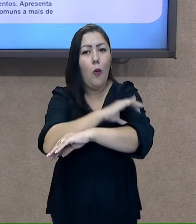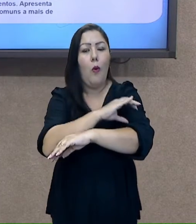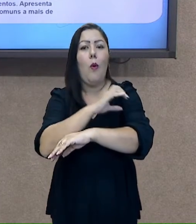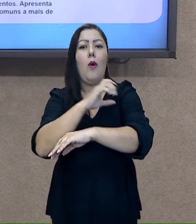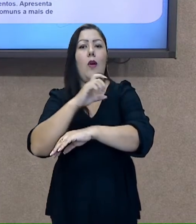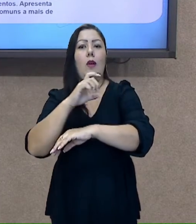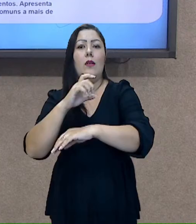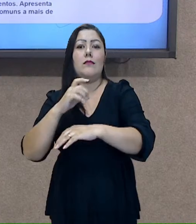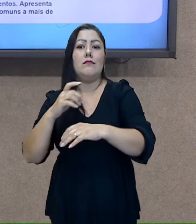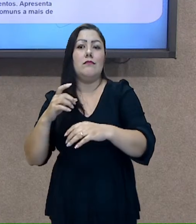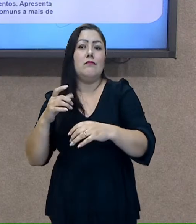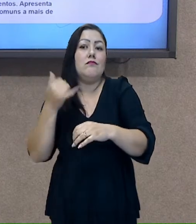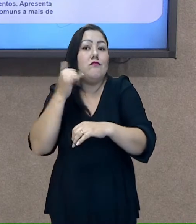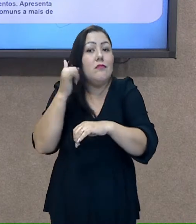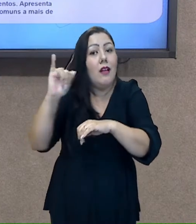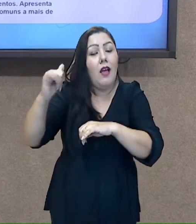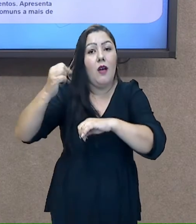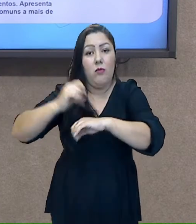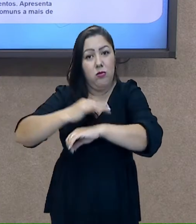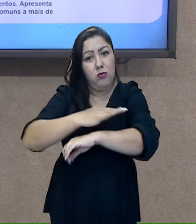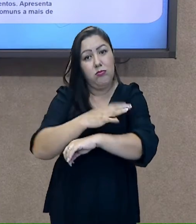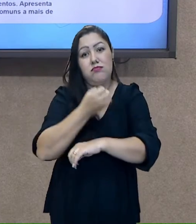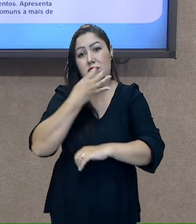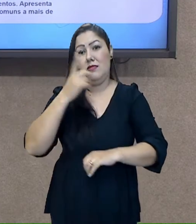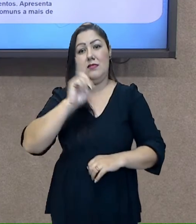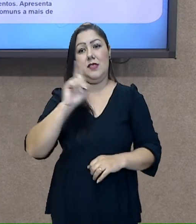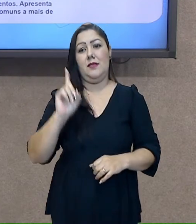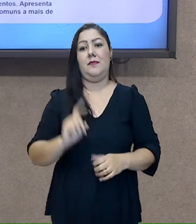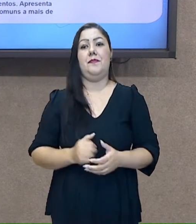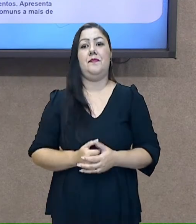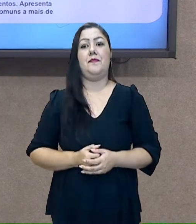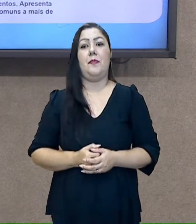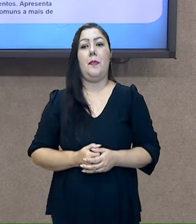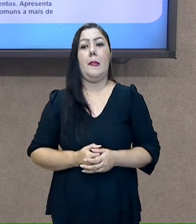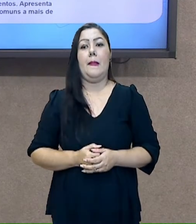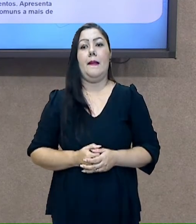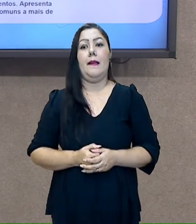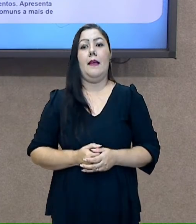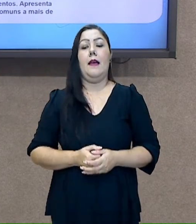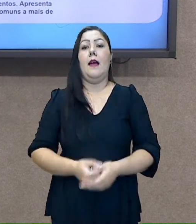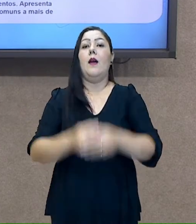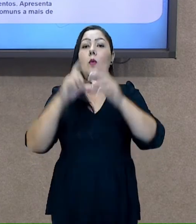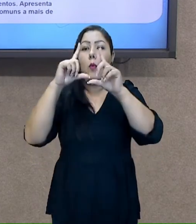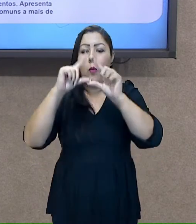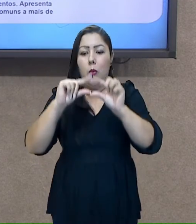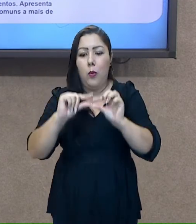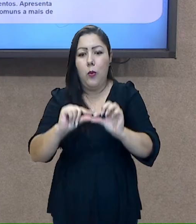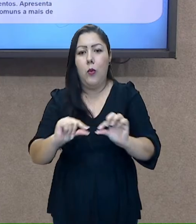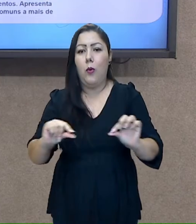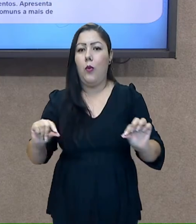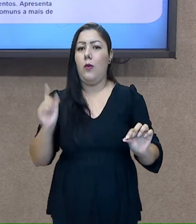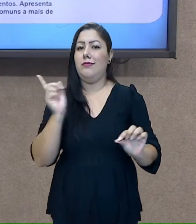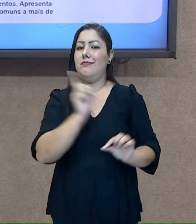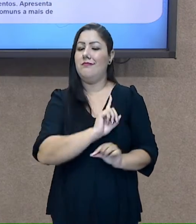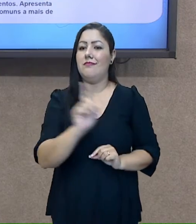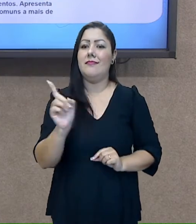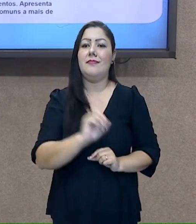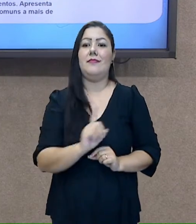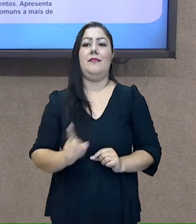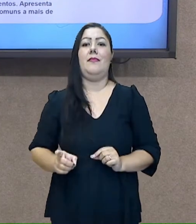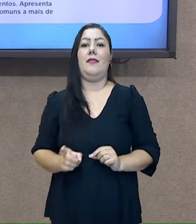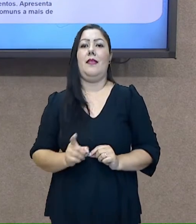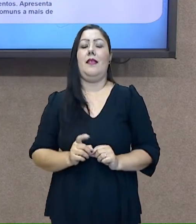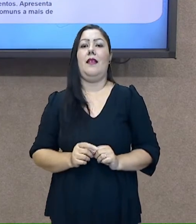nem de eletricidade. Eles não podem ser reduzidos a fios, eles não podem